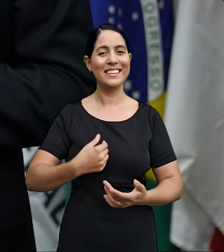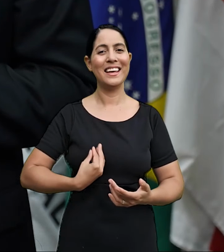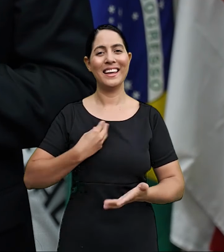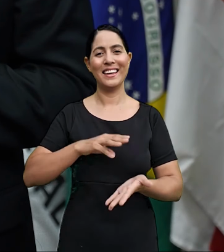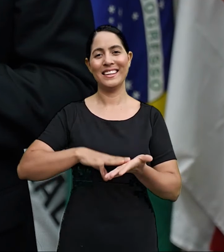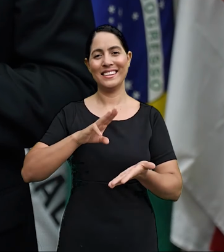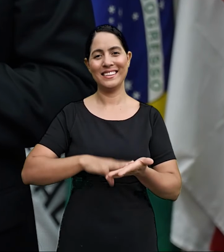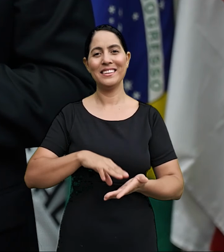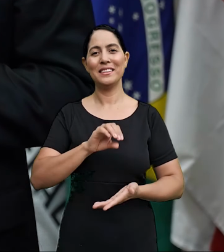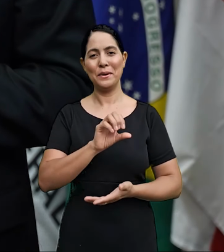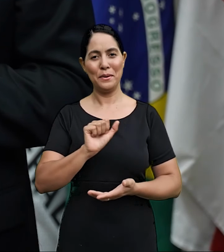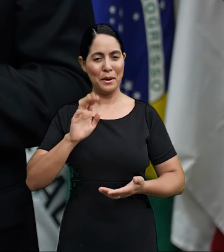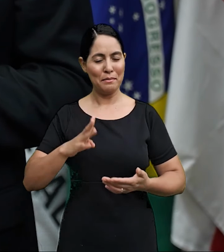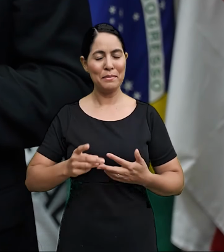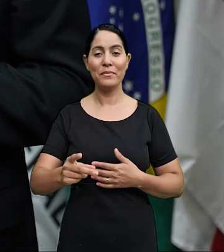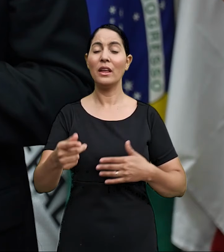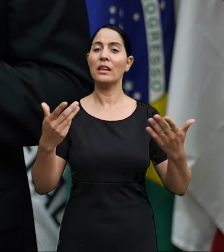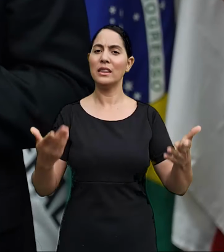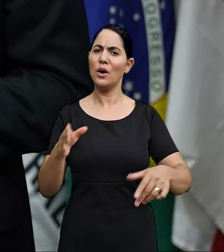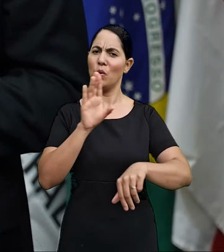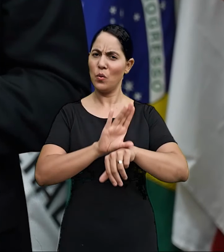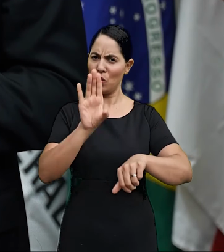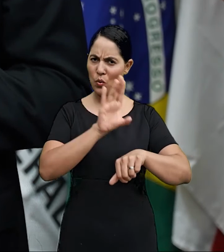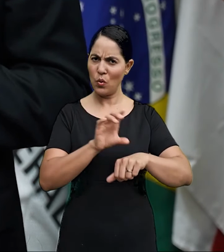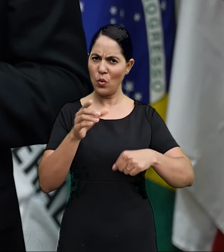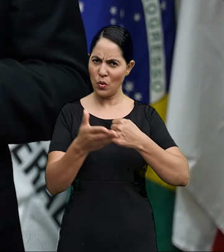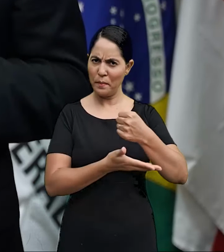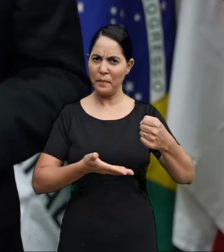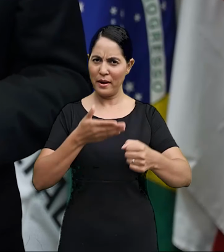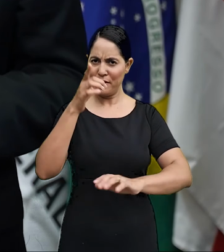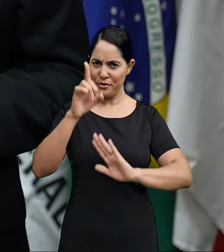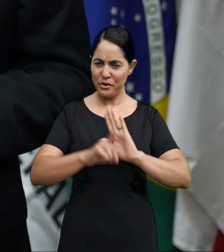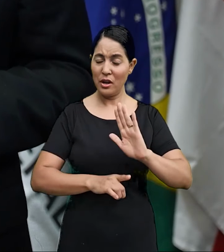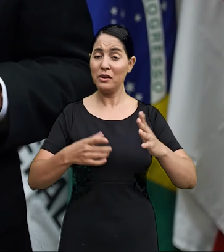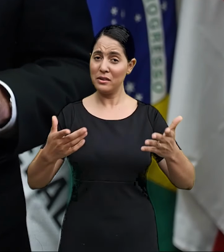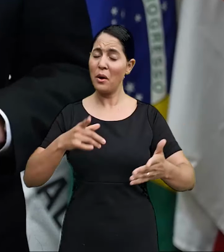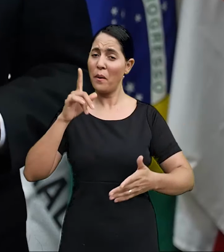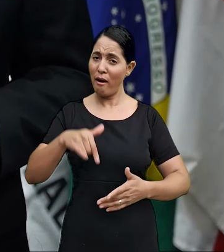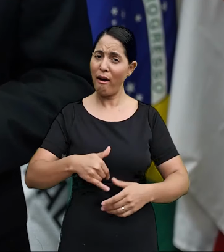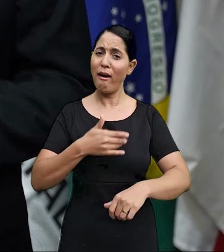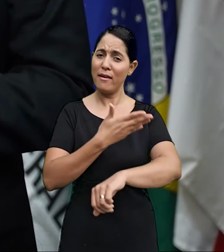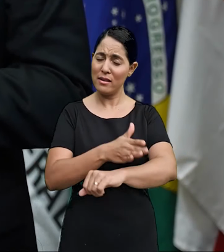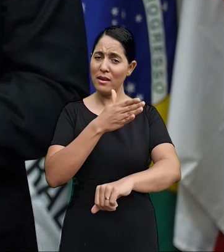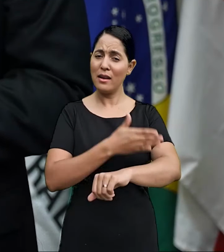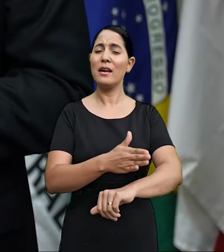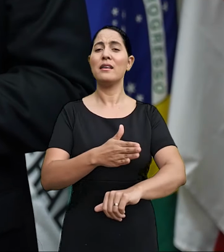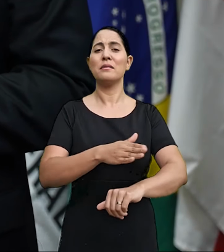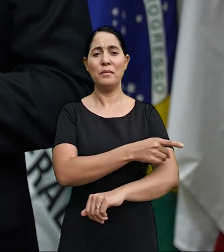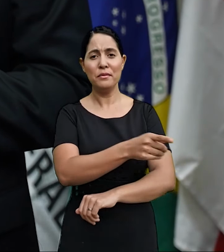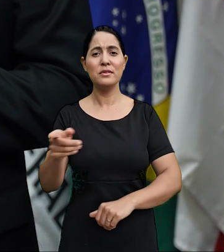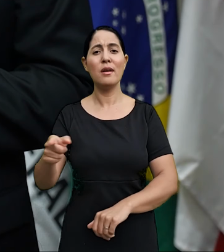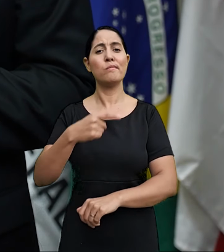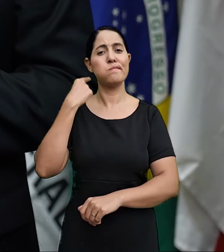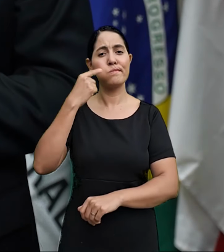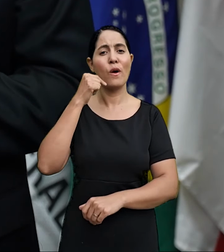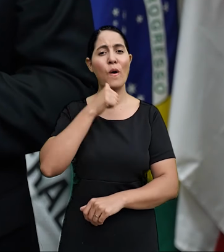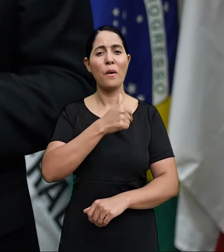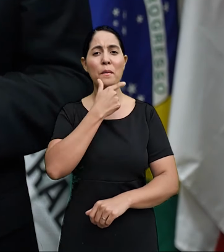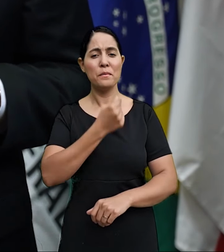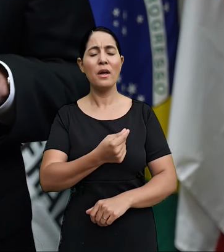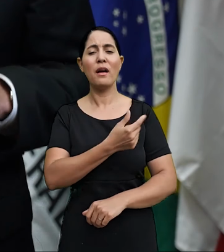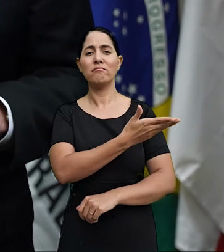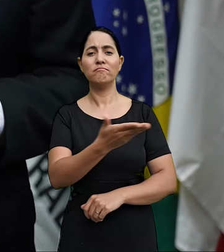membro honorário vitalício da OAB. Um curso pensado para capacitar advogadas e advogados a